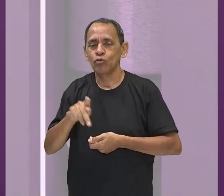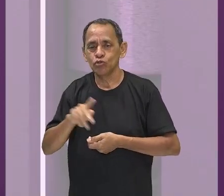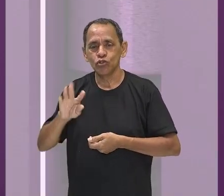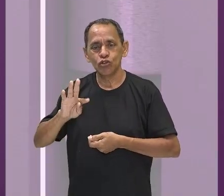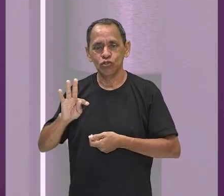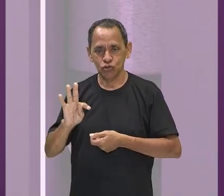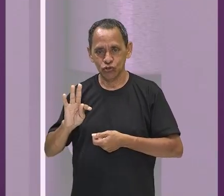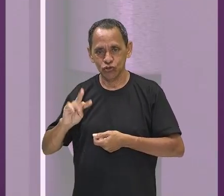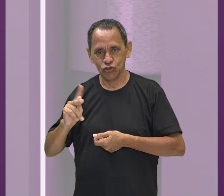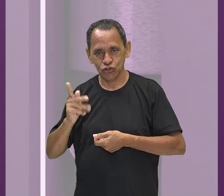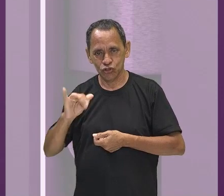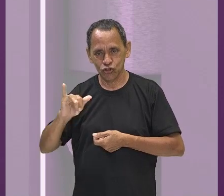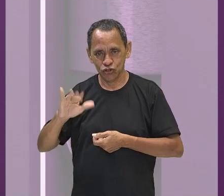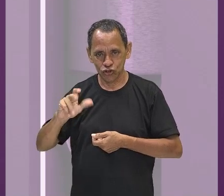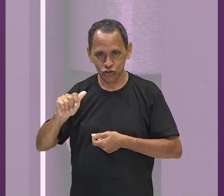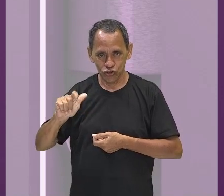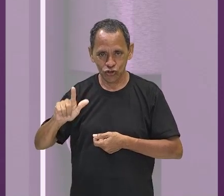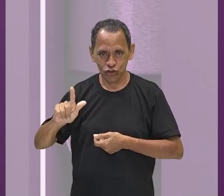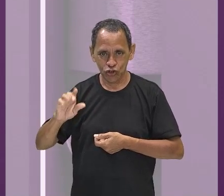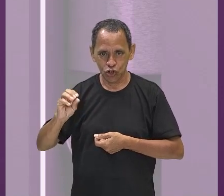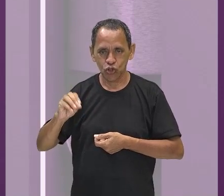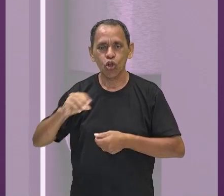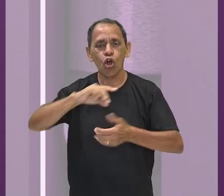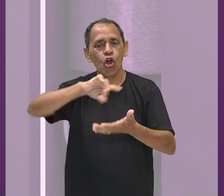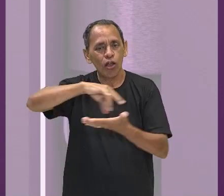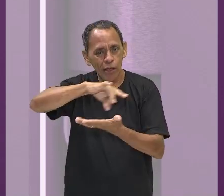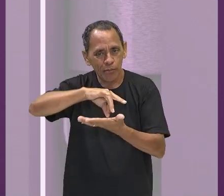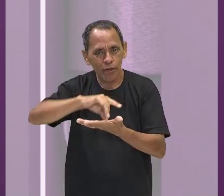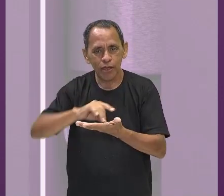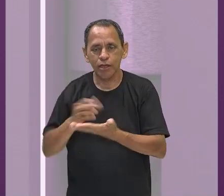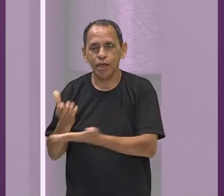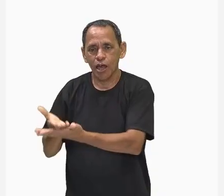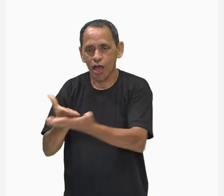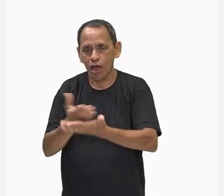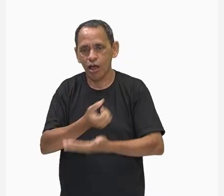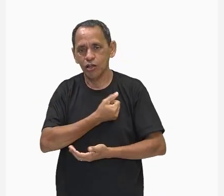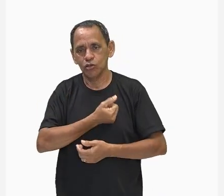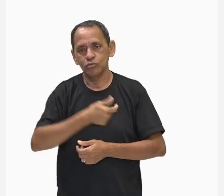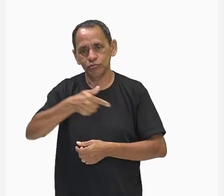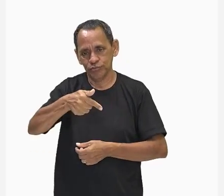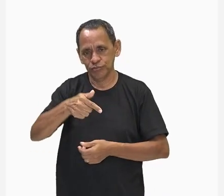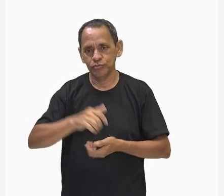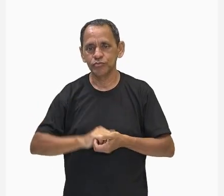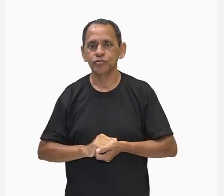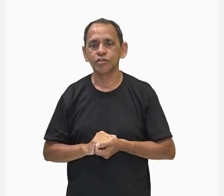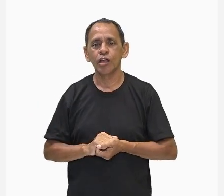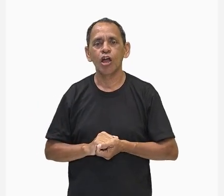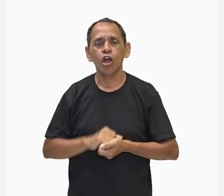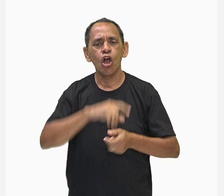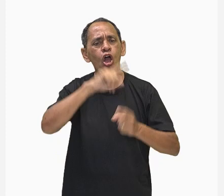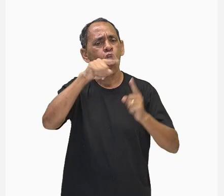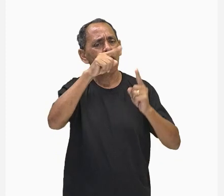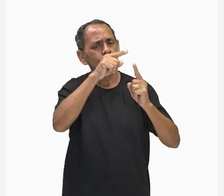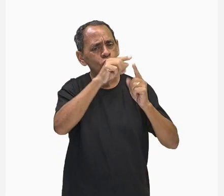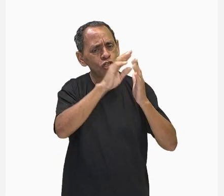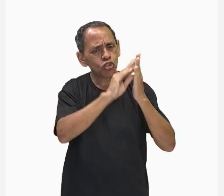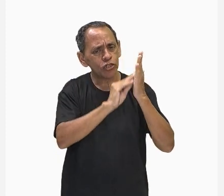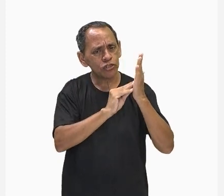de matemática aqui do Centro de Mídias, e esta é a nossa aula de número 7, que tem como objeto de